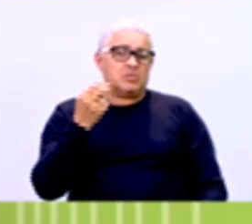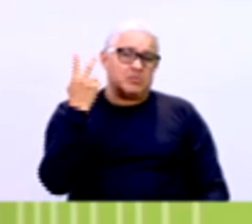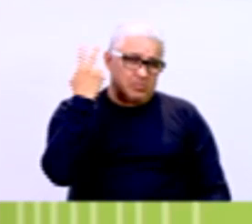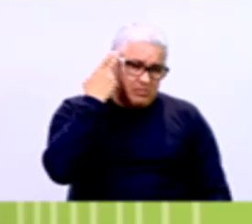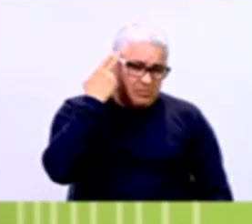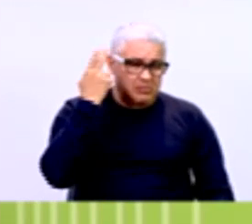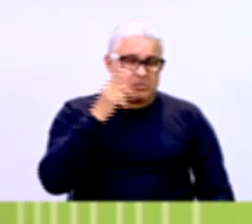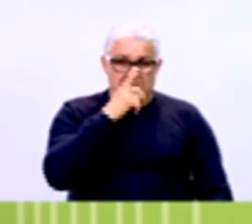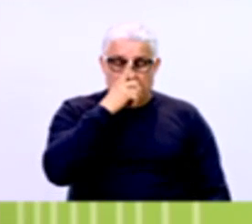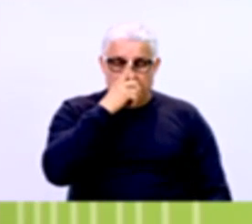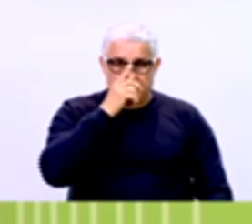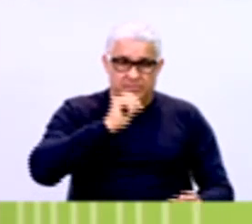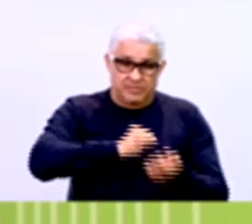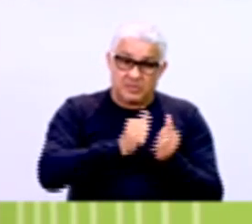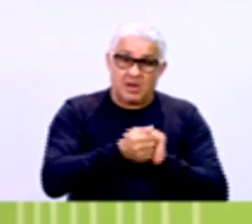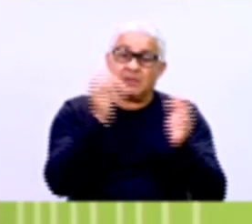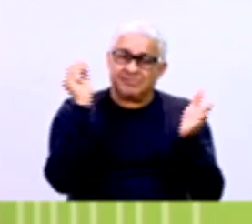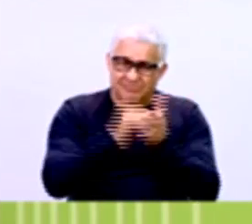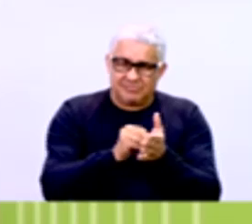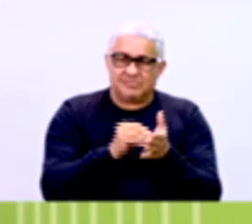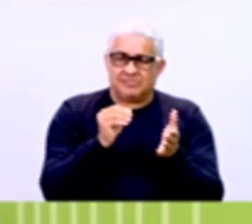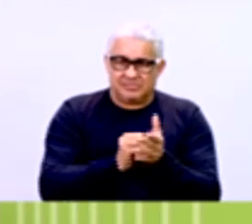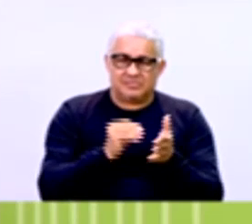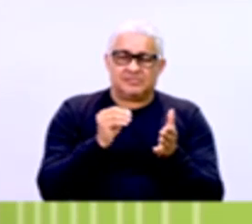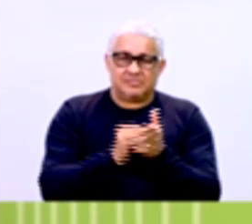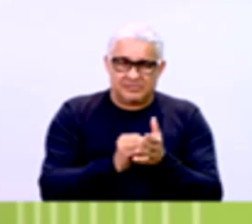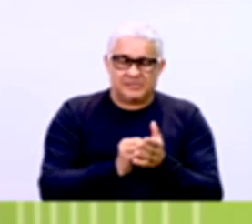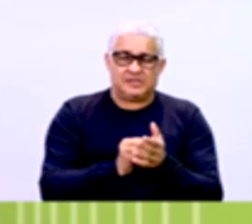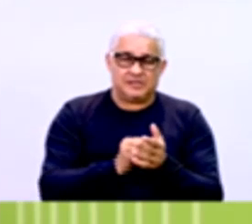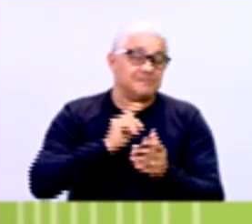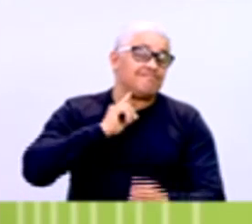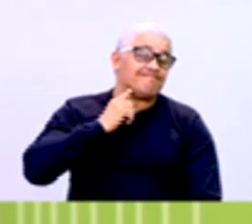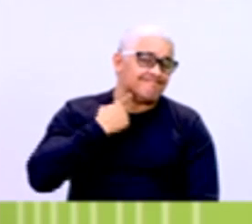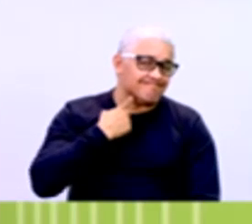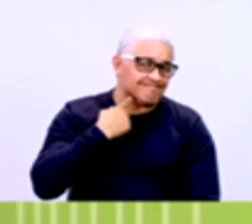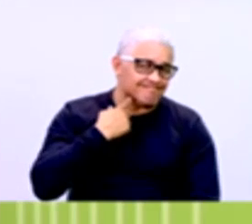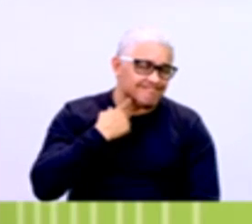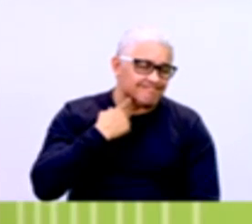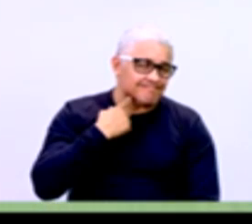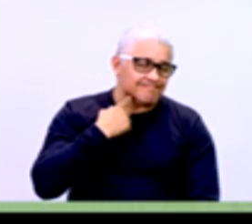dá um tratamento inadequado. E isso é extremamente poluente, tá certo?